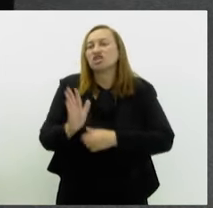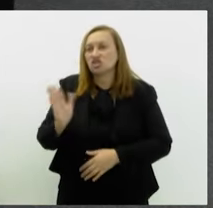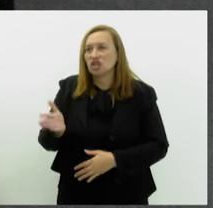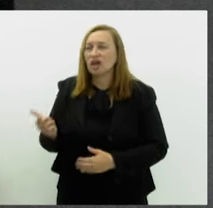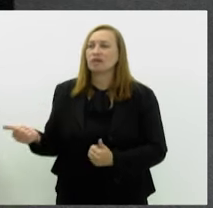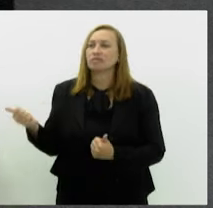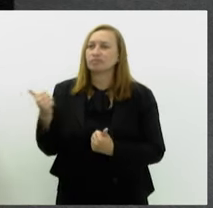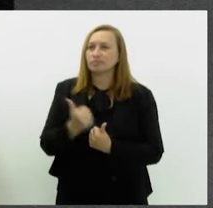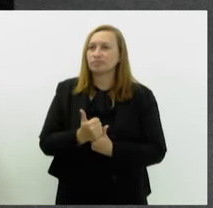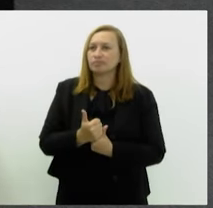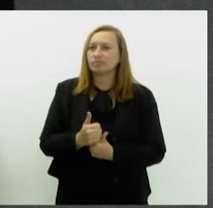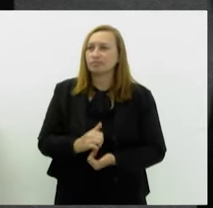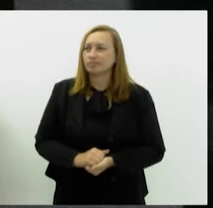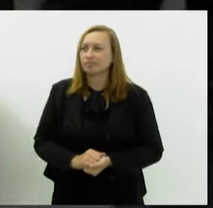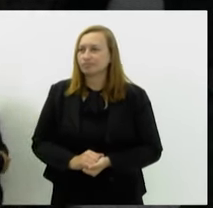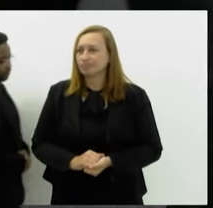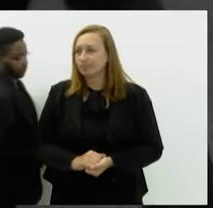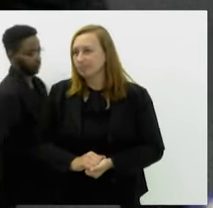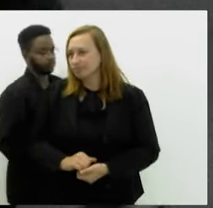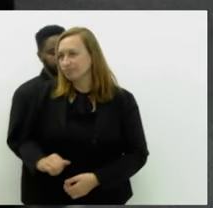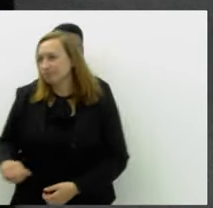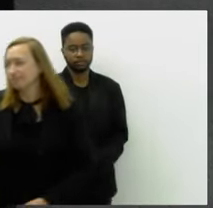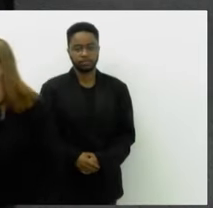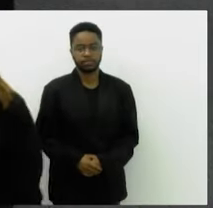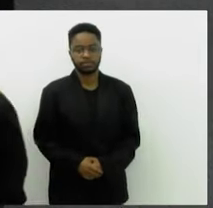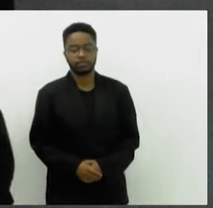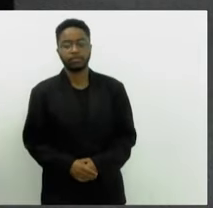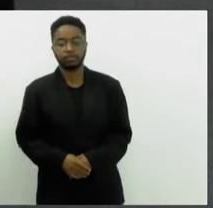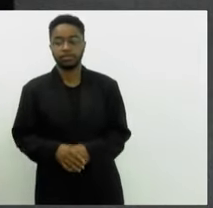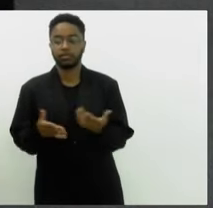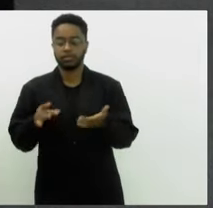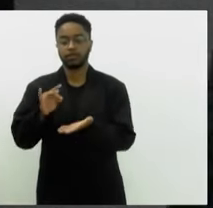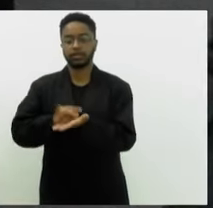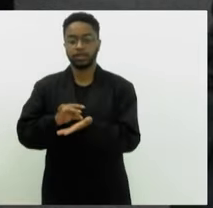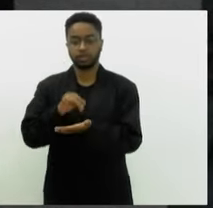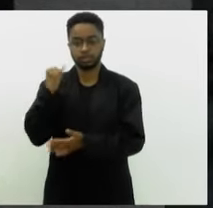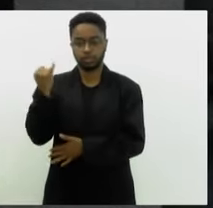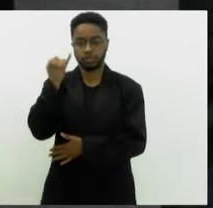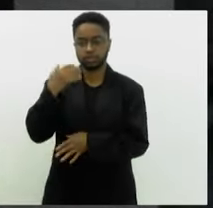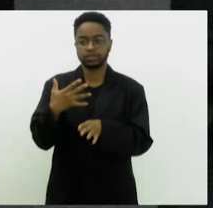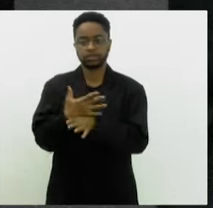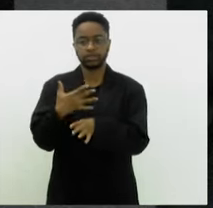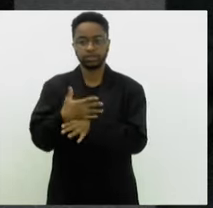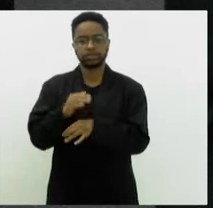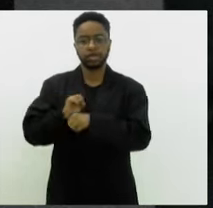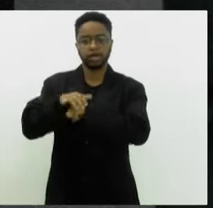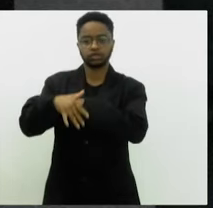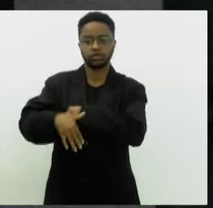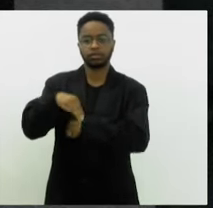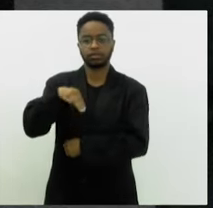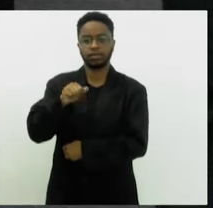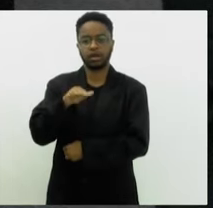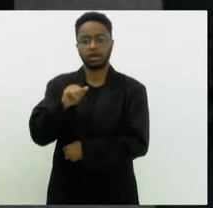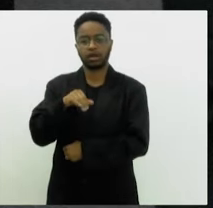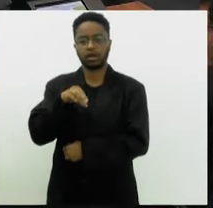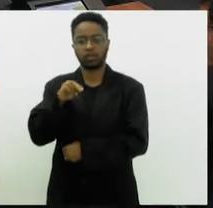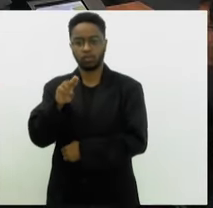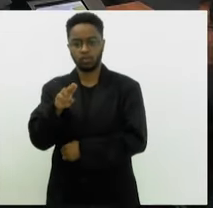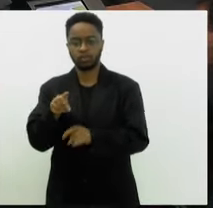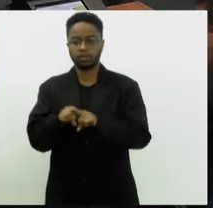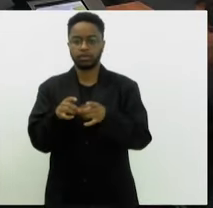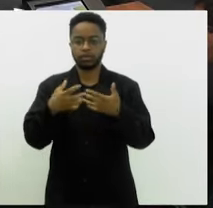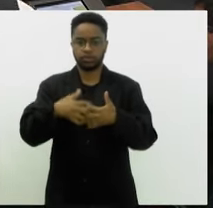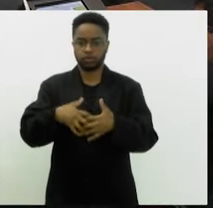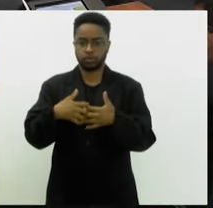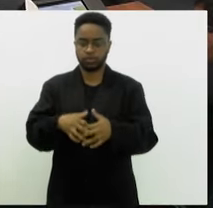e realmente é muito importante para o município de Cachoeira de Macacu e para o município de Petrópolis. Presidente. Muito